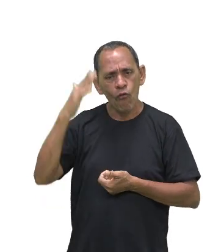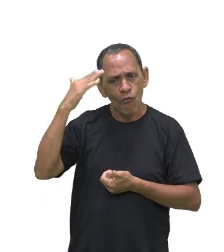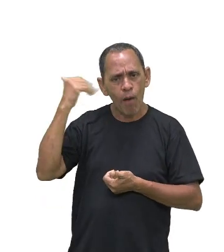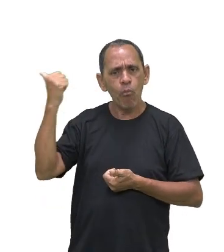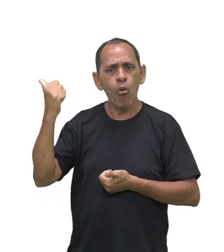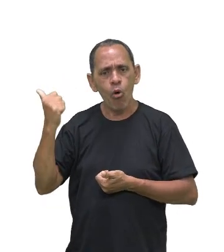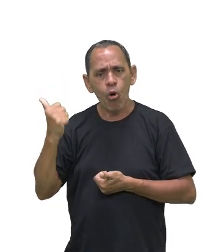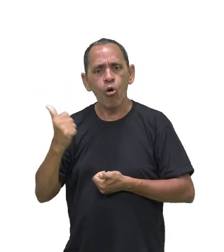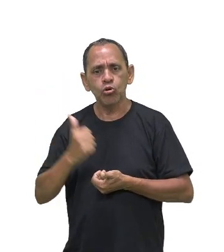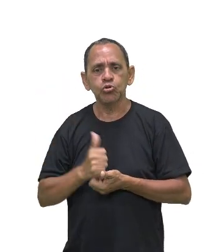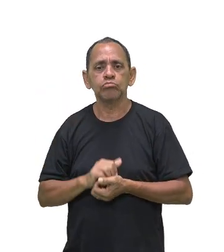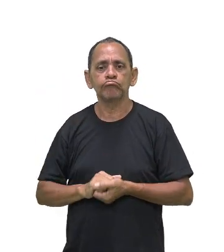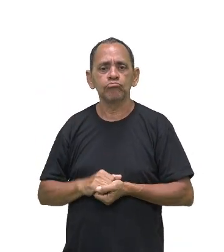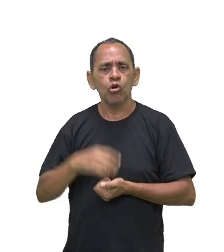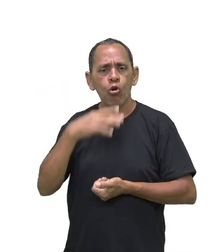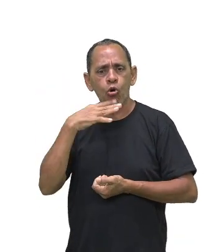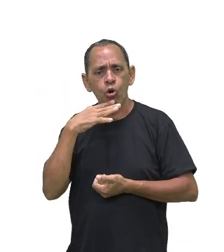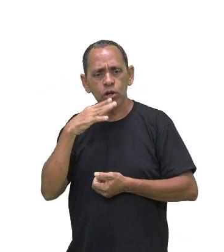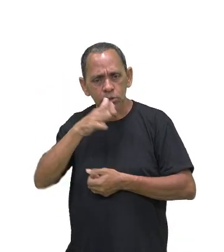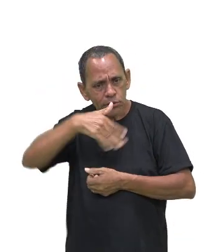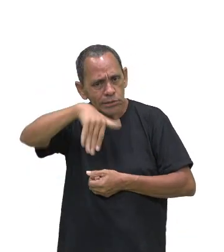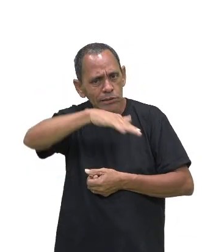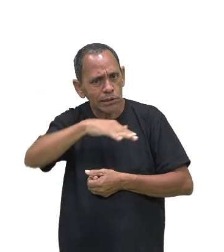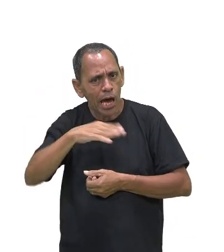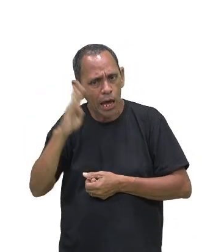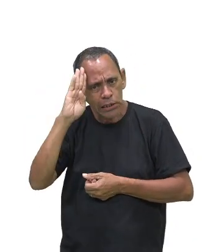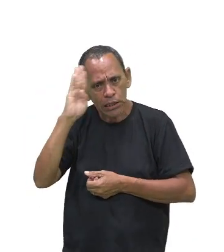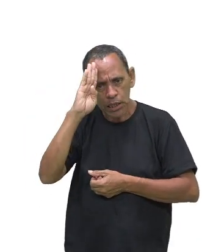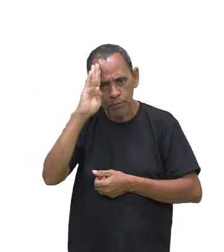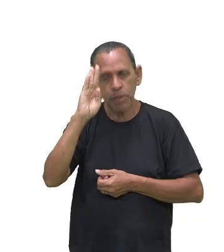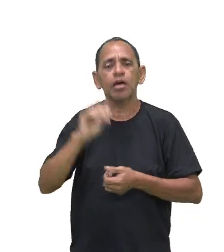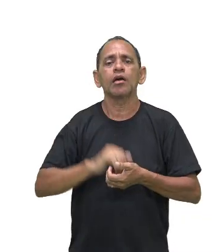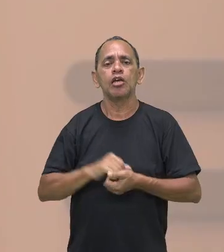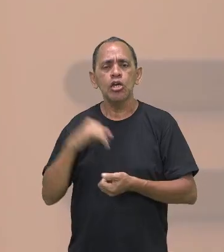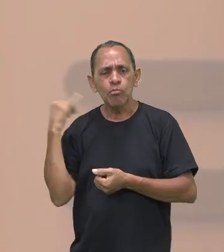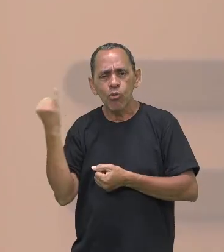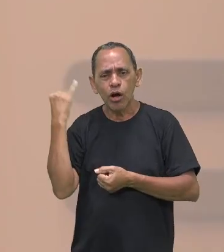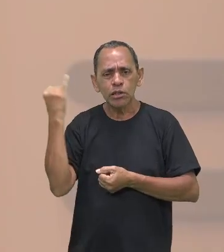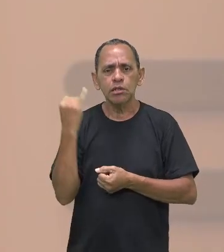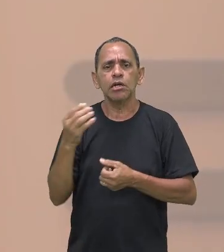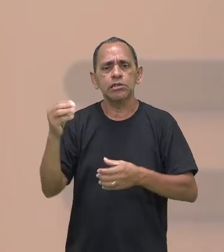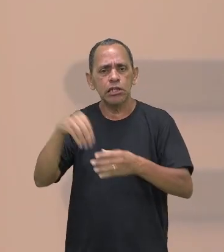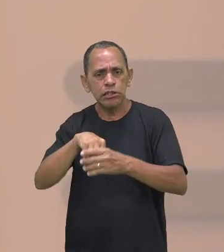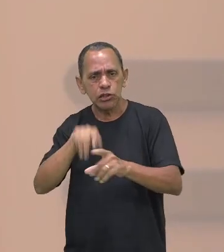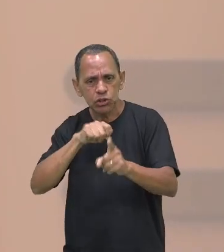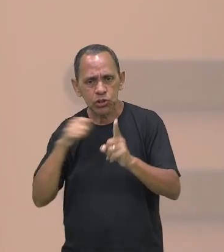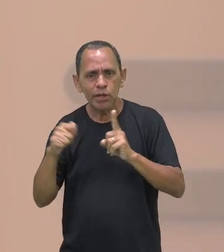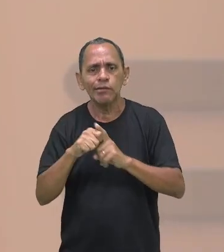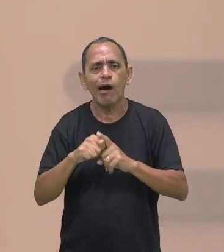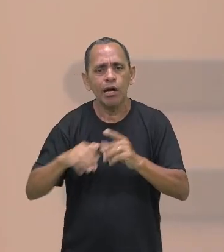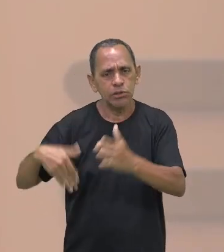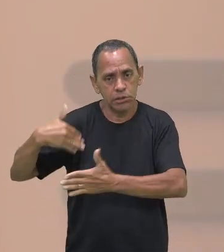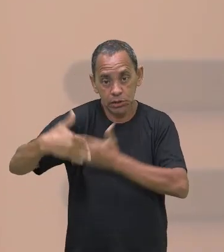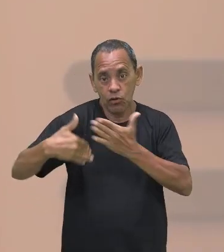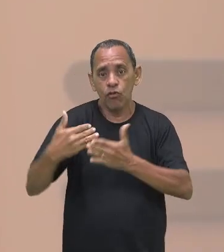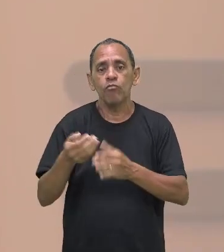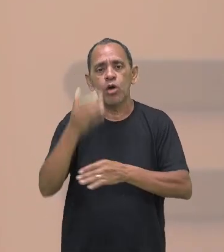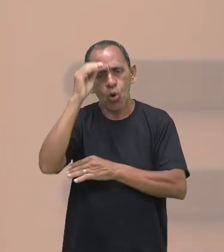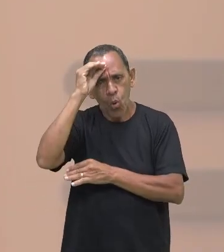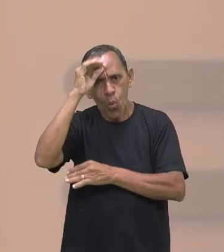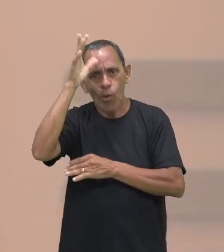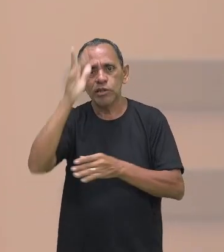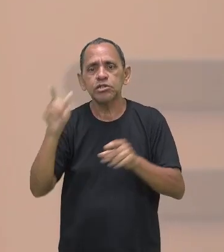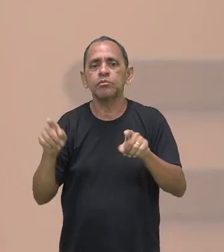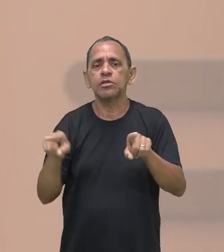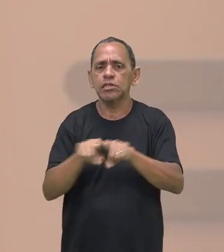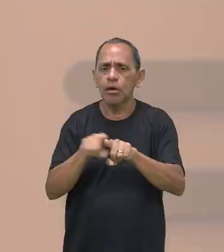acadêmico, realmente foi tudo isso. Daí a sua importância em desenvolver um conhecimento